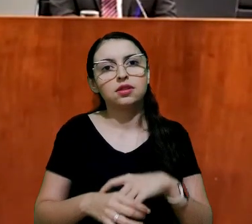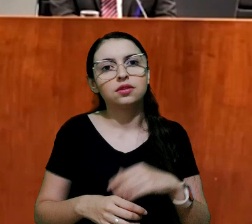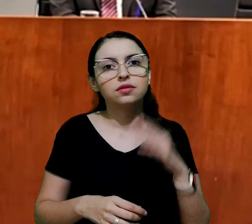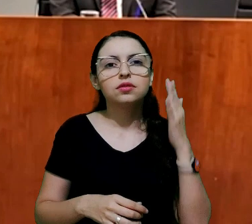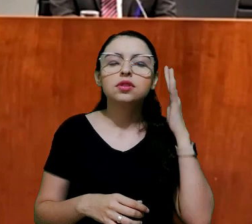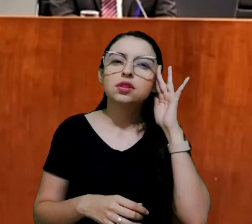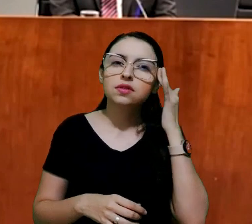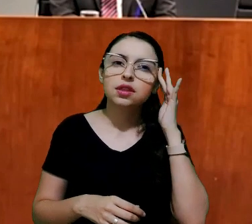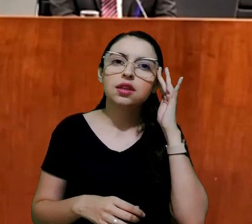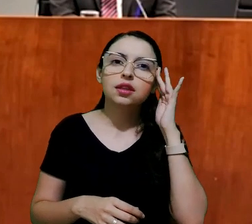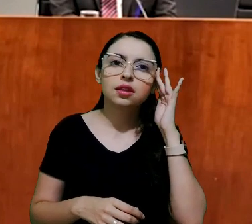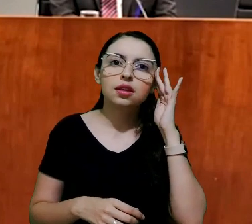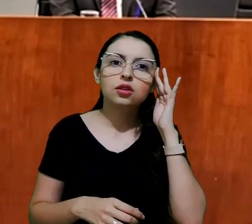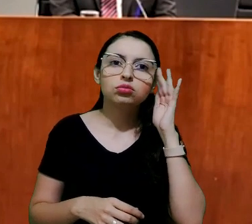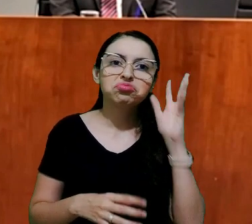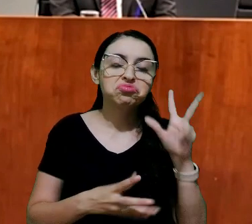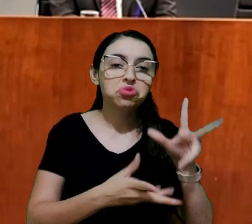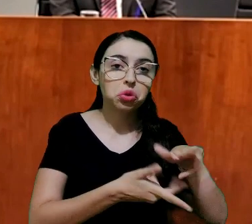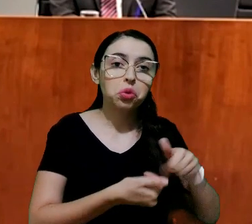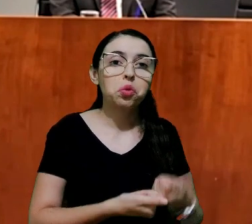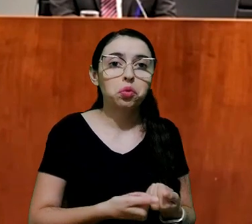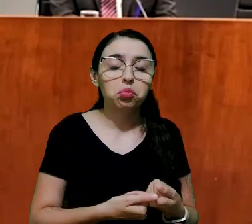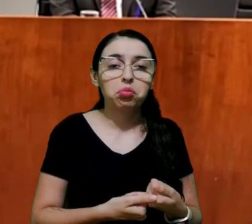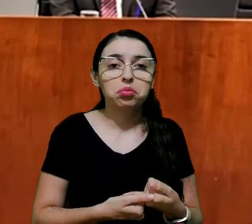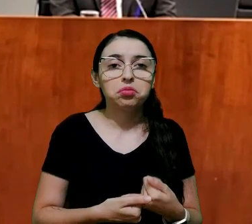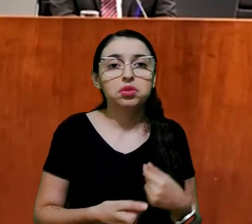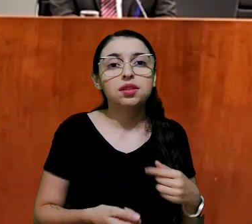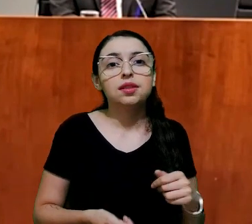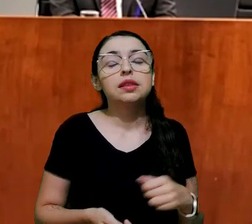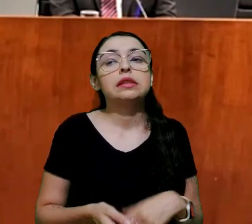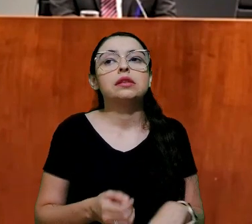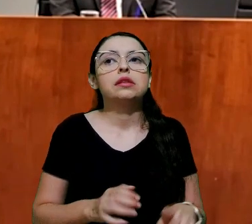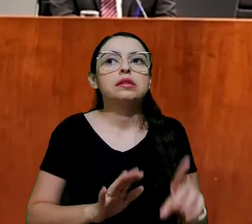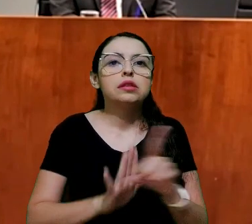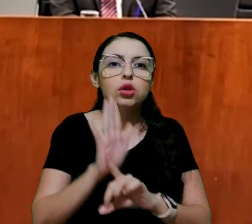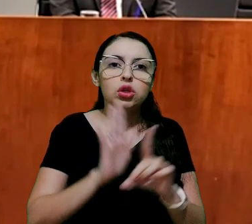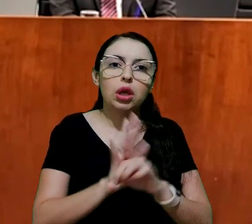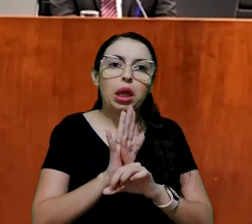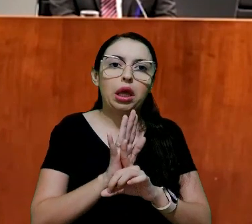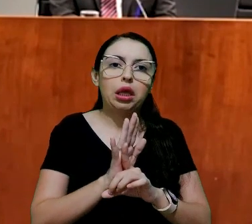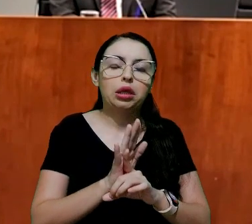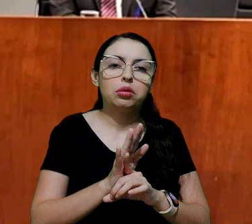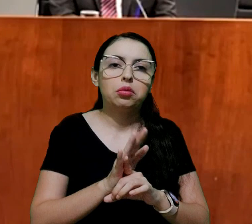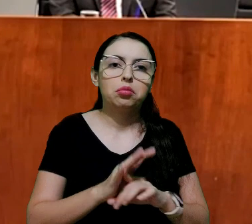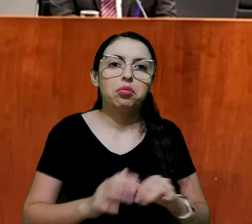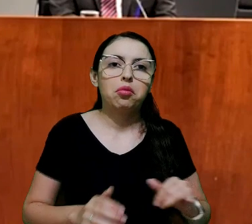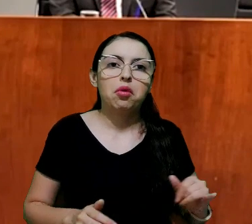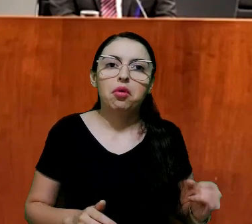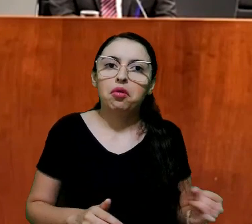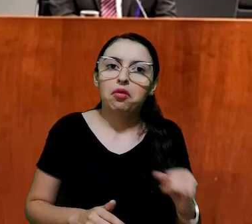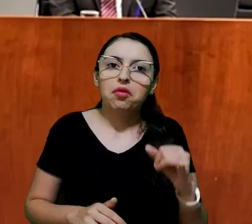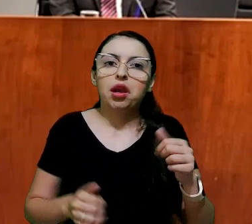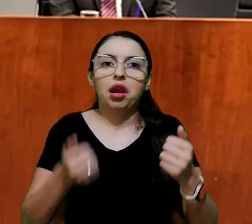todos, que lidamos com o direito, pilotos de um avião em alto mar numa tormenta.